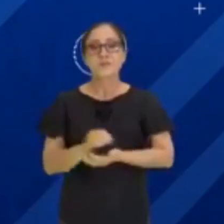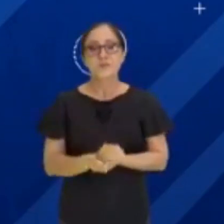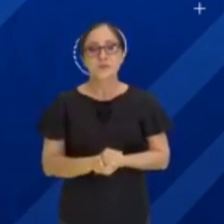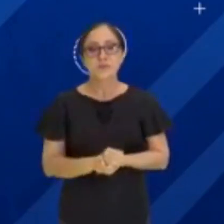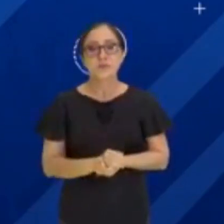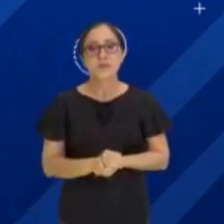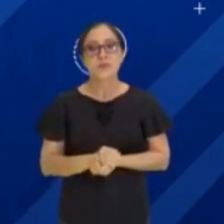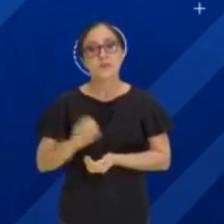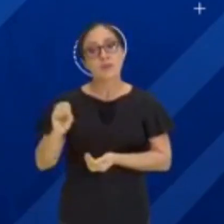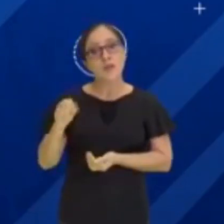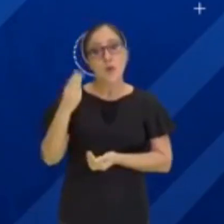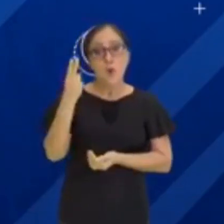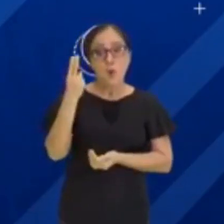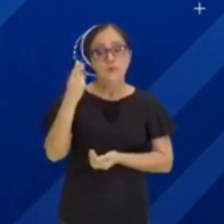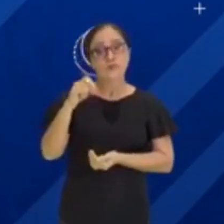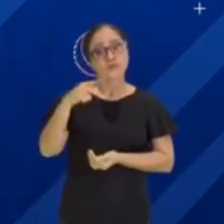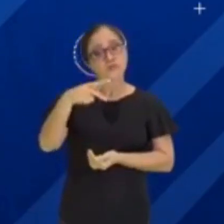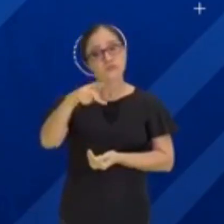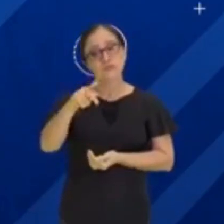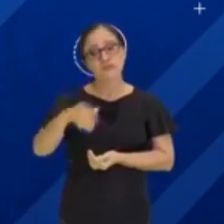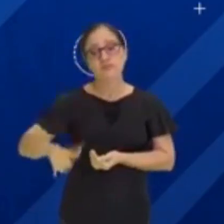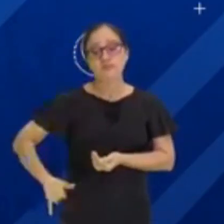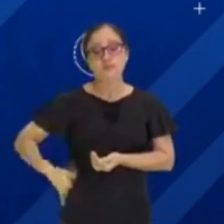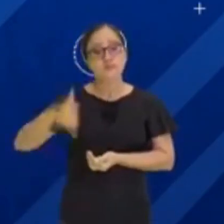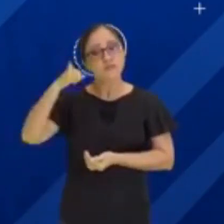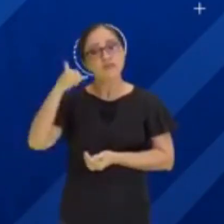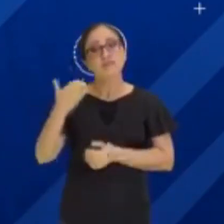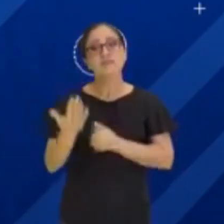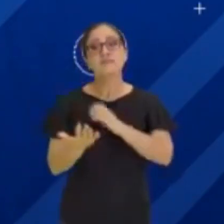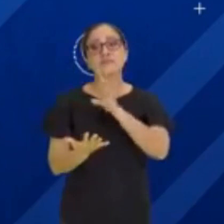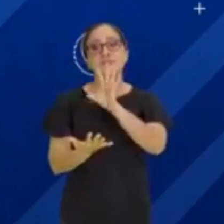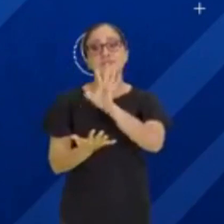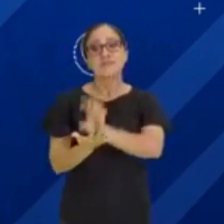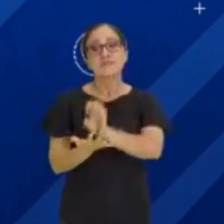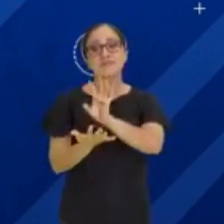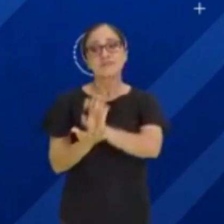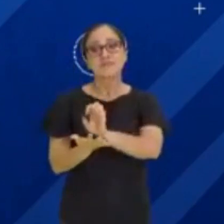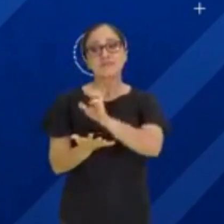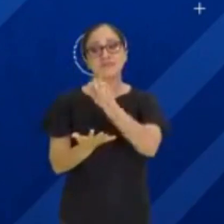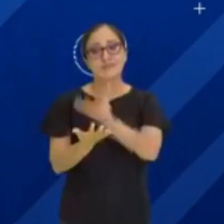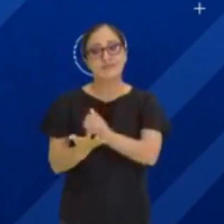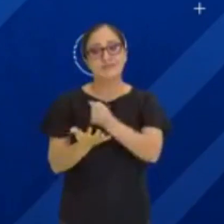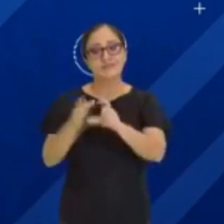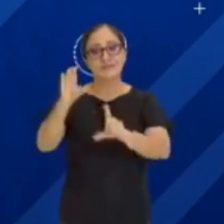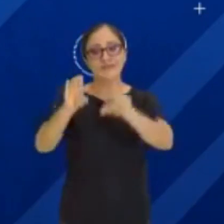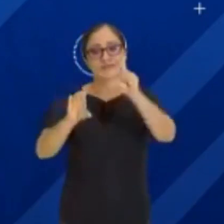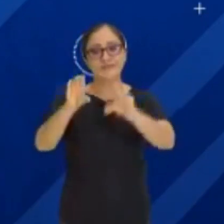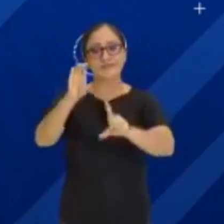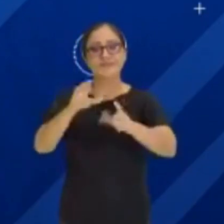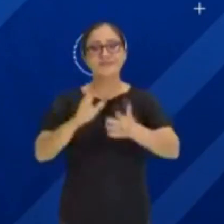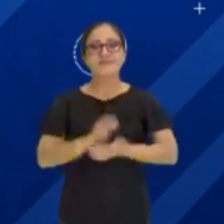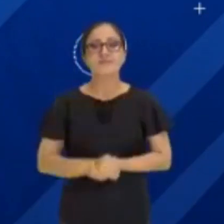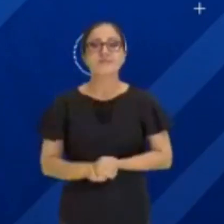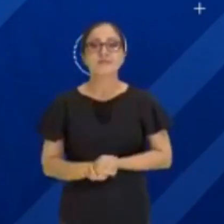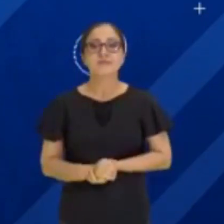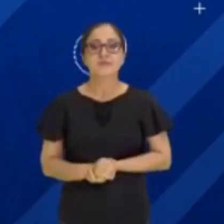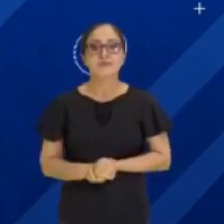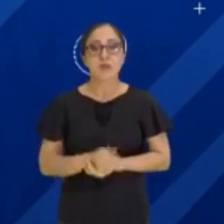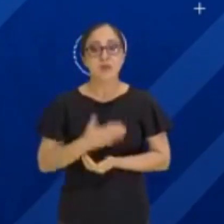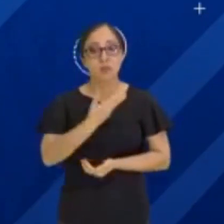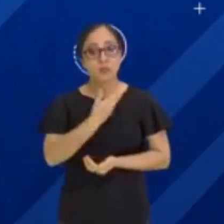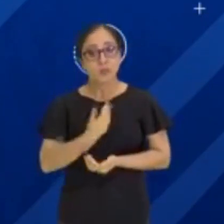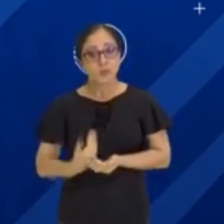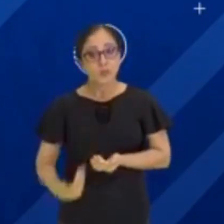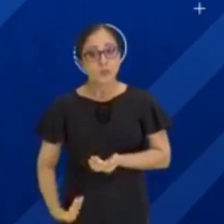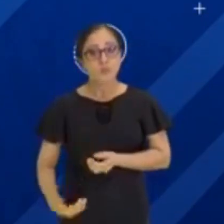www.portalcultura.com.br ou no seu celular, baixando o aplicativo Rede Cultura de Comunicação. Gente, o governo do